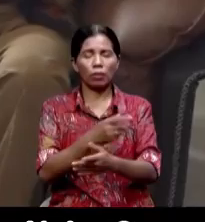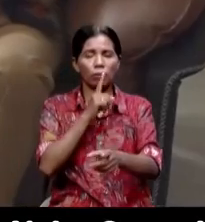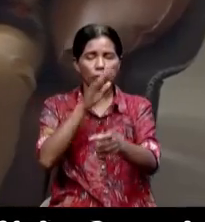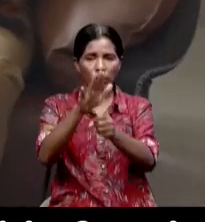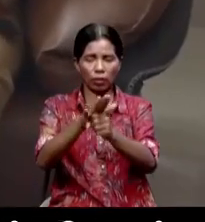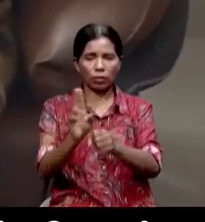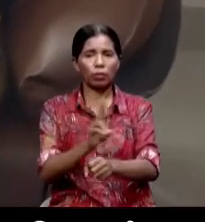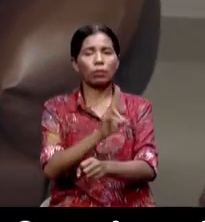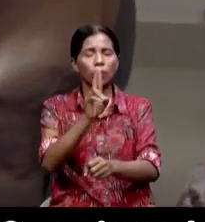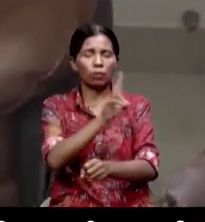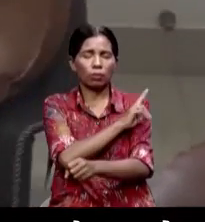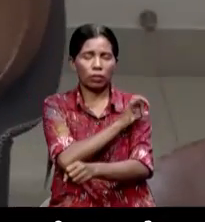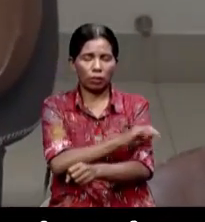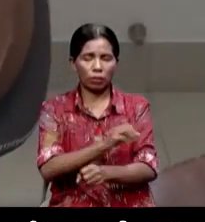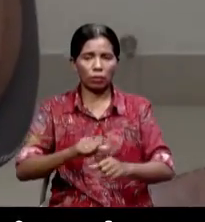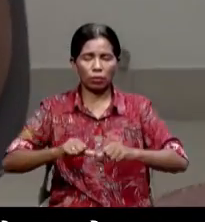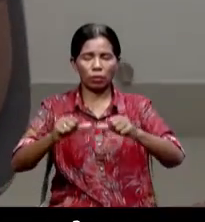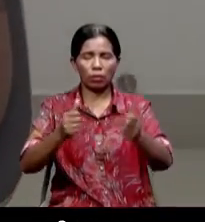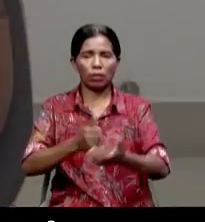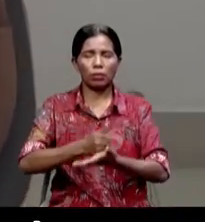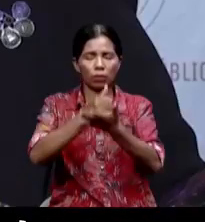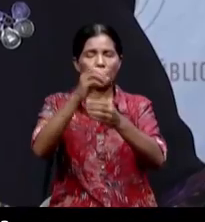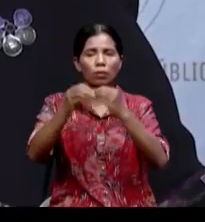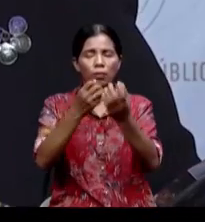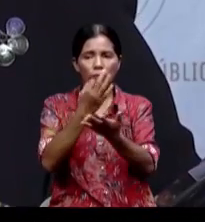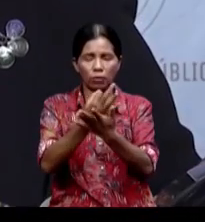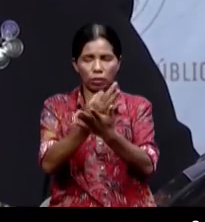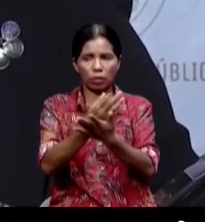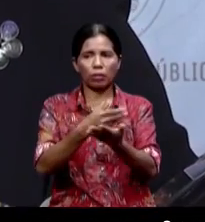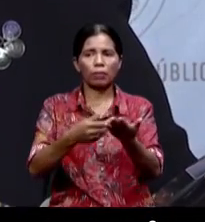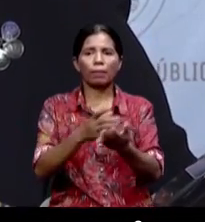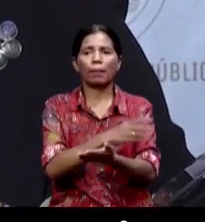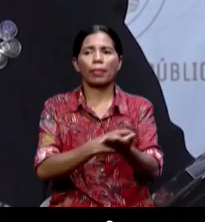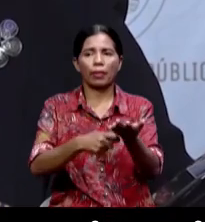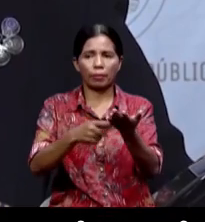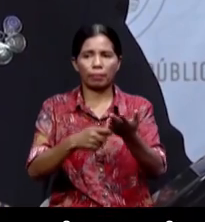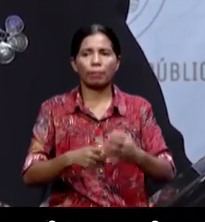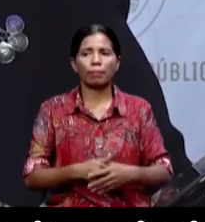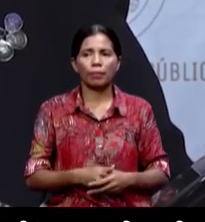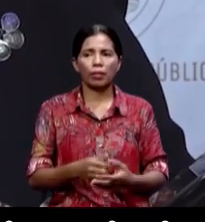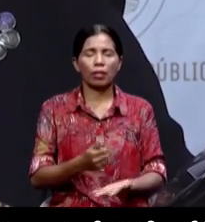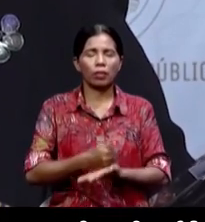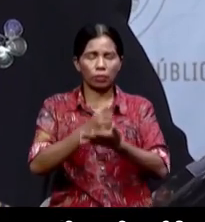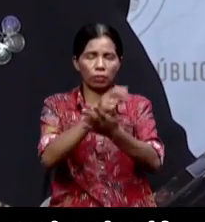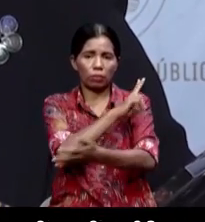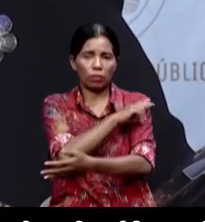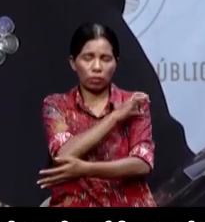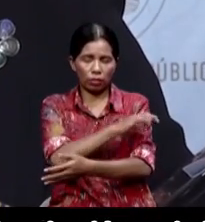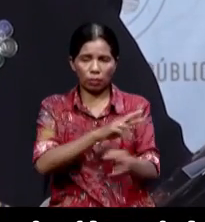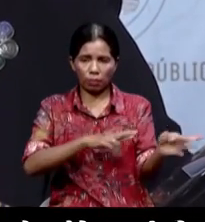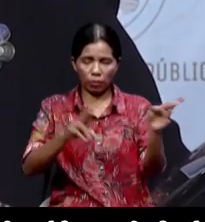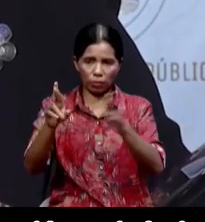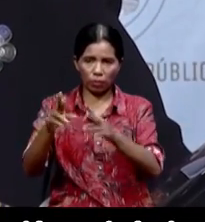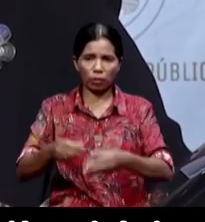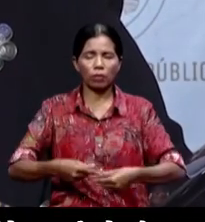continua apoya Timor Leste y a área técnico no financiero. We can give technical support. Termos de apoyo también a UNICEF pronto para tu